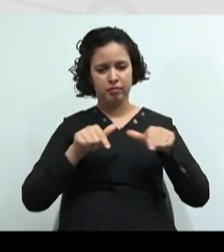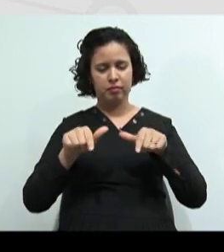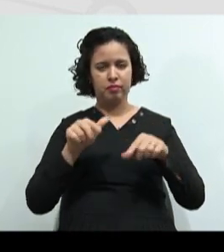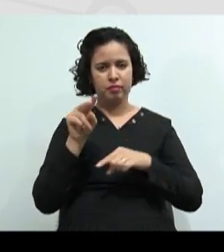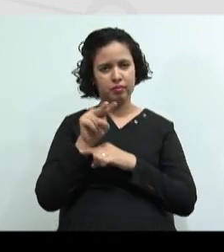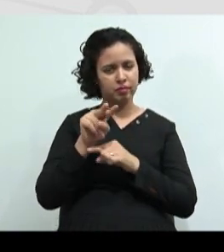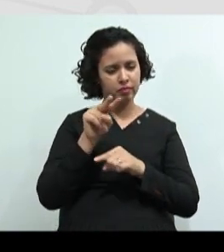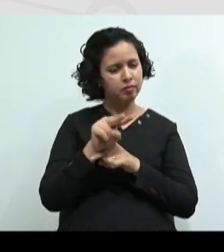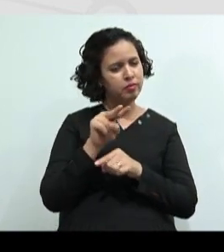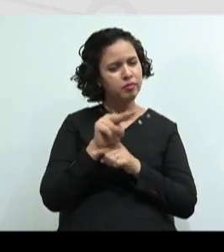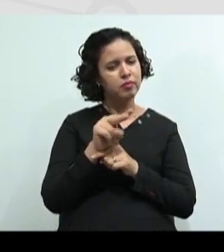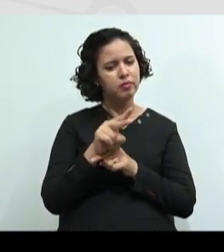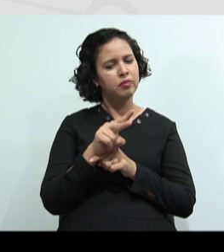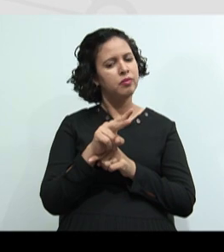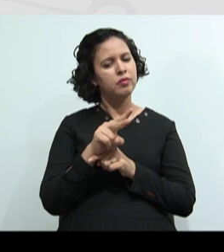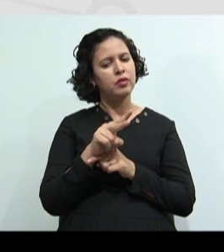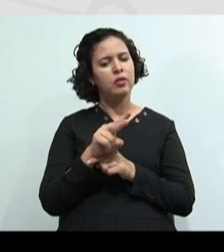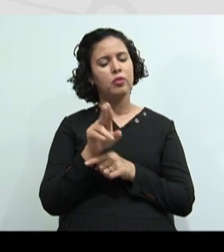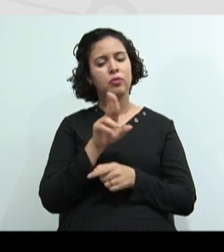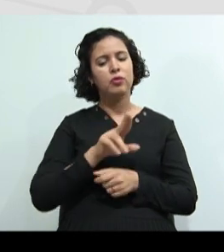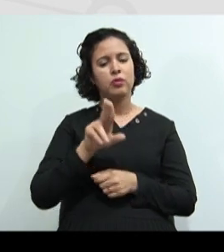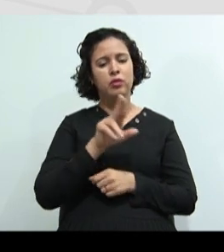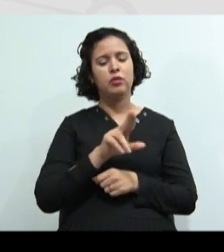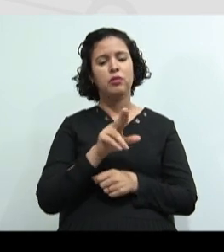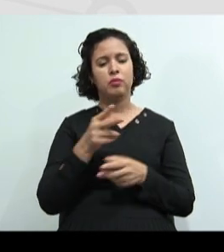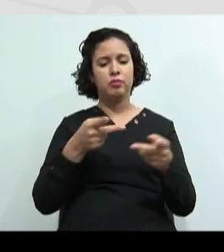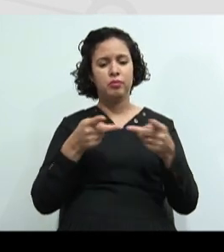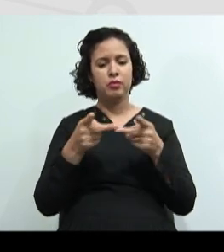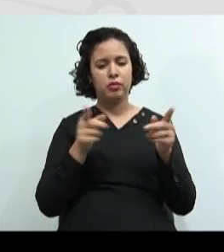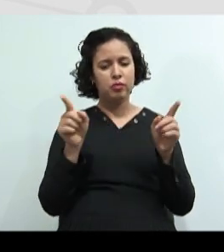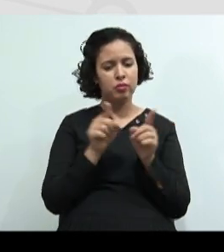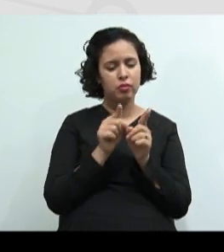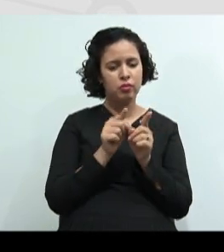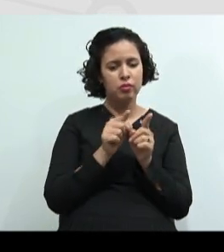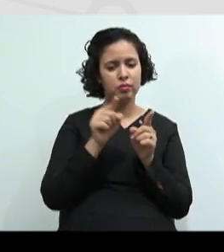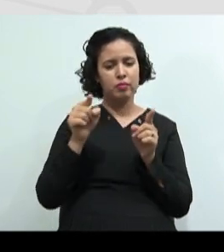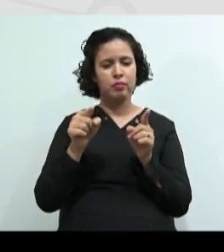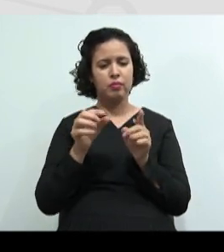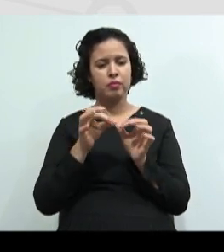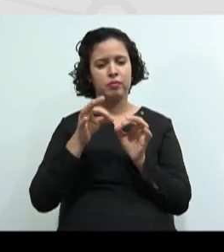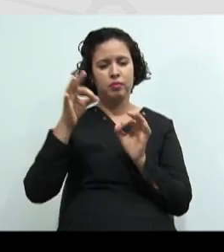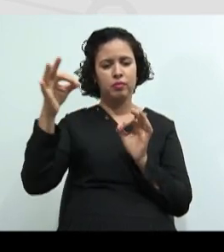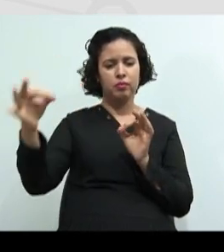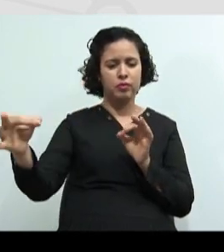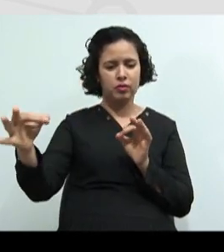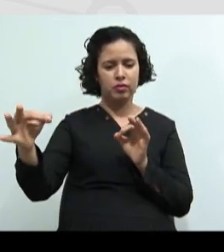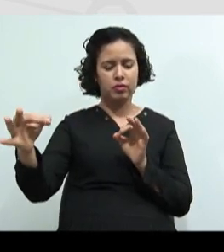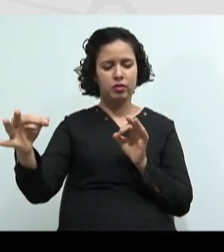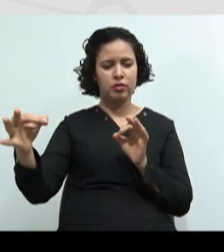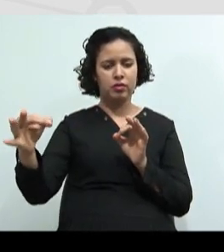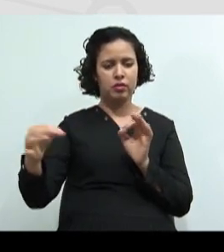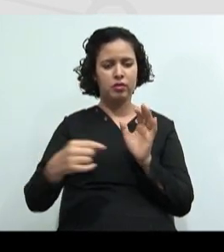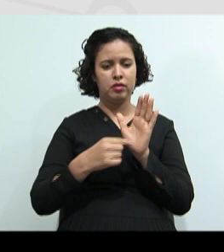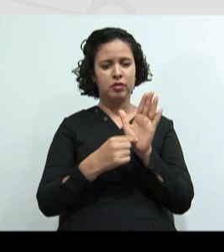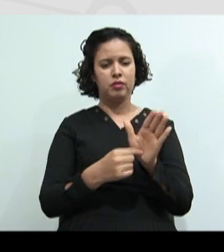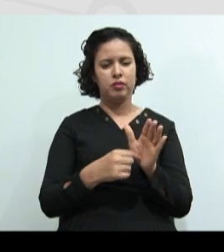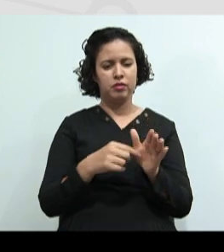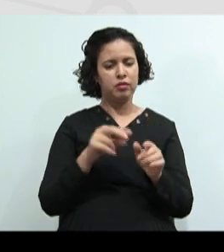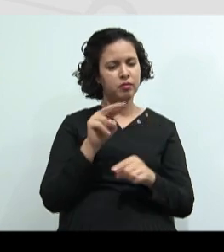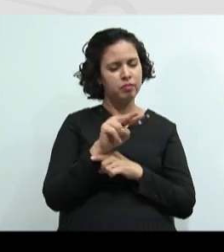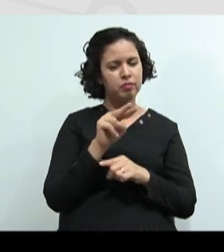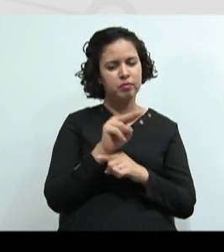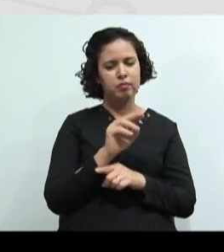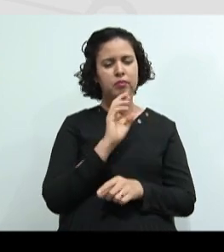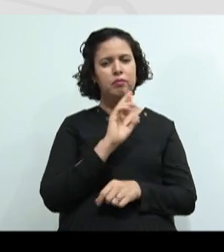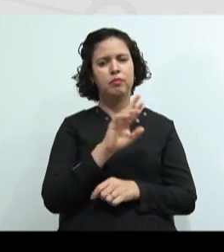das metas previstas por meio de um plano curto, né? Ó, médio ou longo prazo. E aí marcar a letra C como definir e acompanhar os